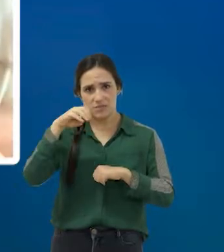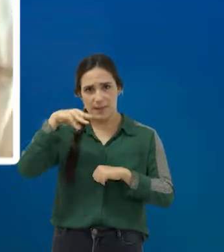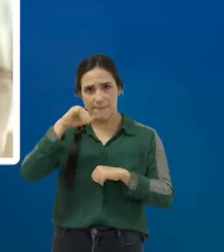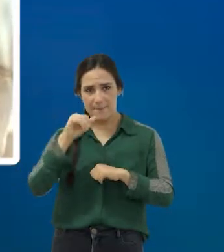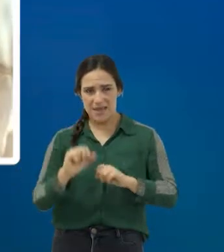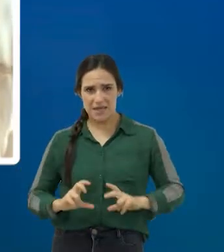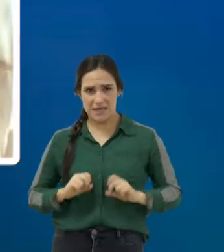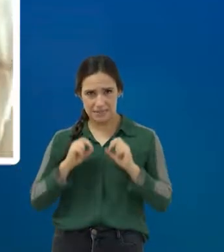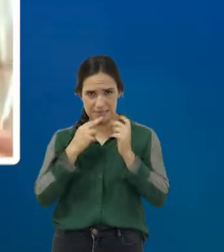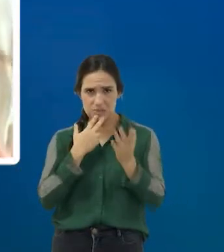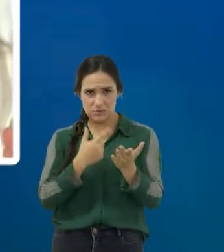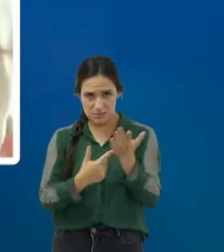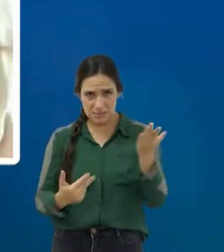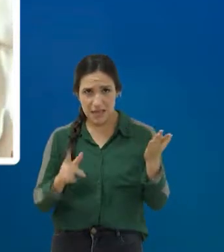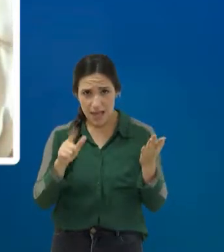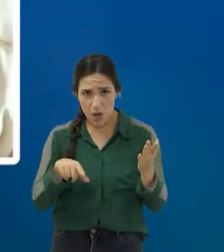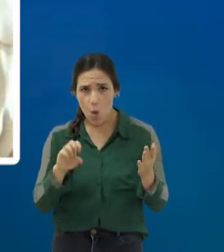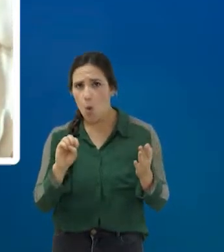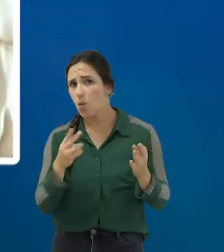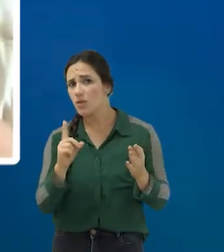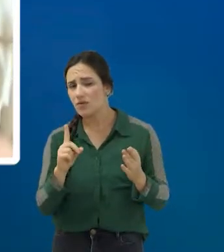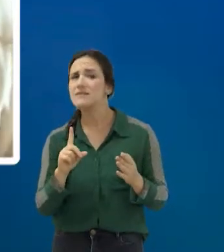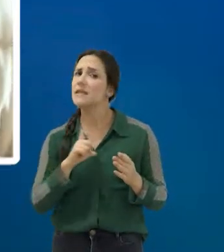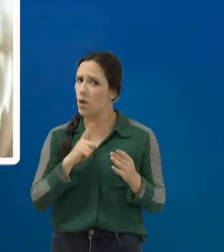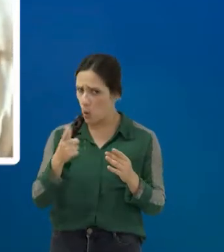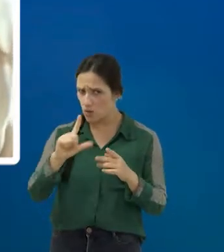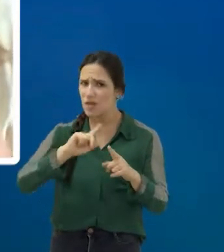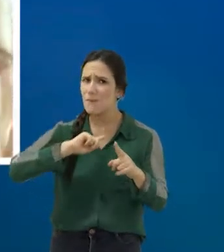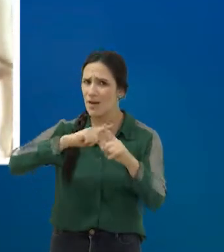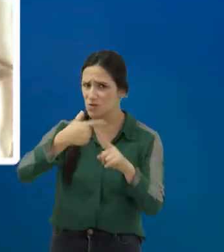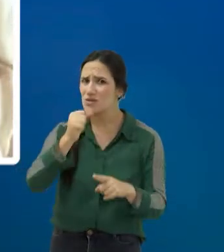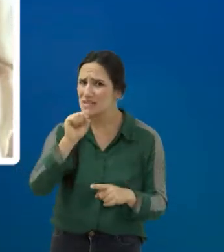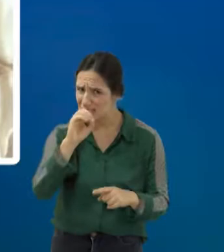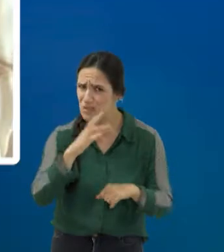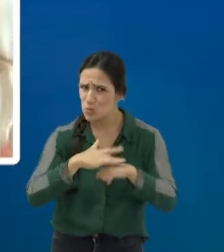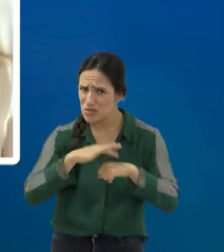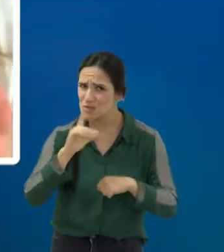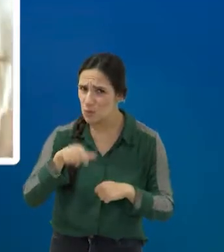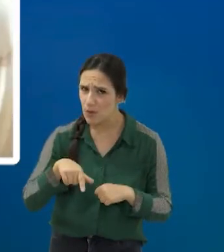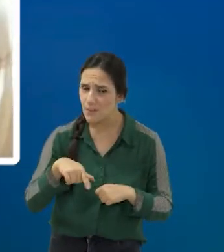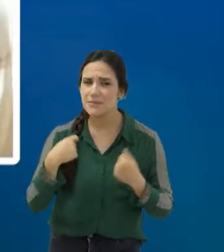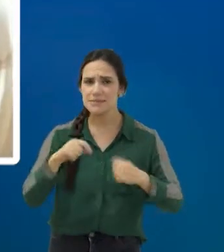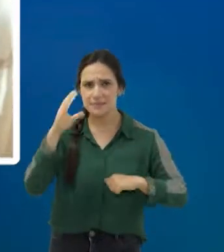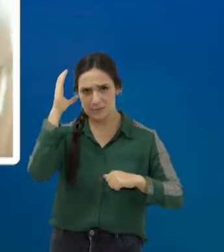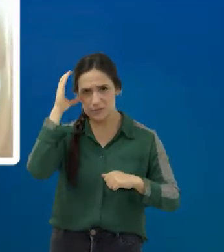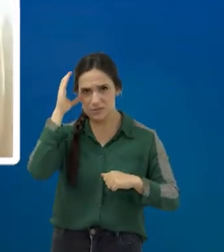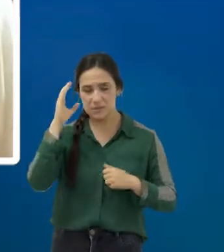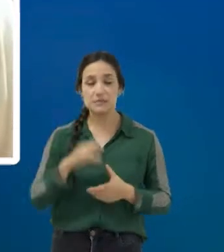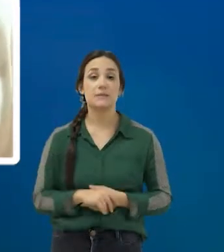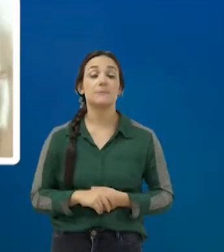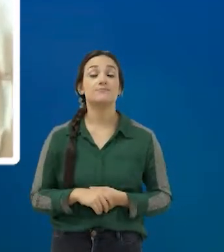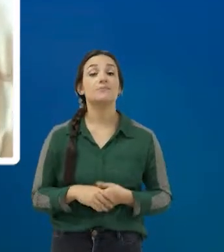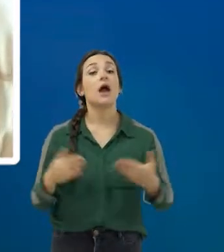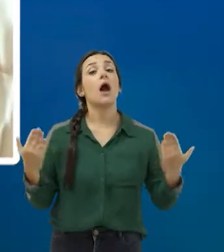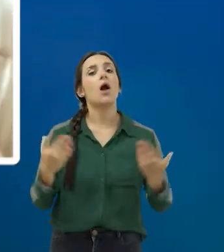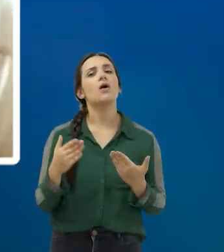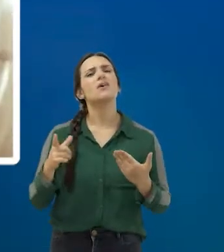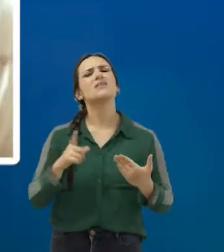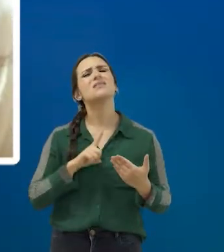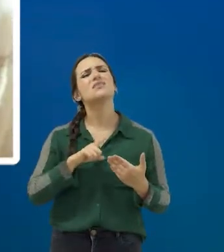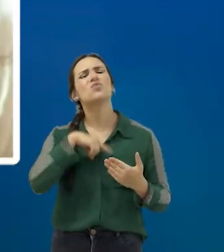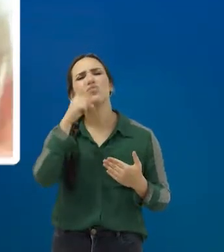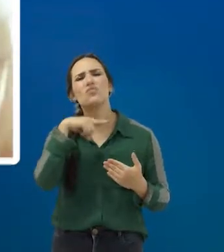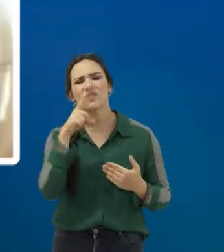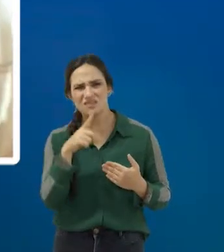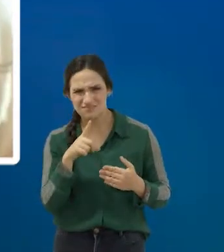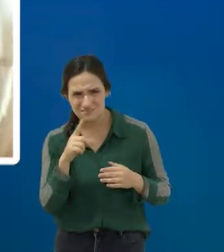um tratamento, né? Então, é muito importante que as pessoas tomem essa consciência, né? E eu queria que você esclarecesse uma dúvida.